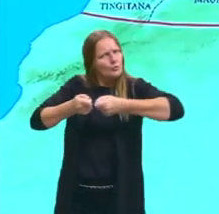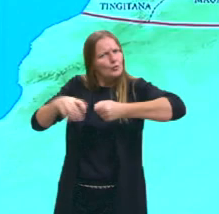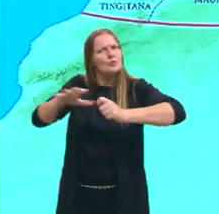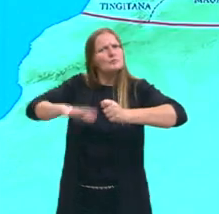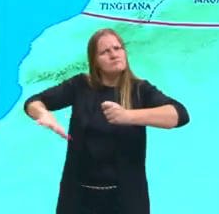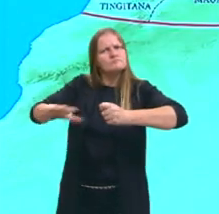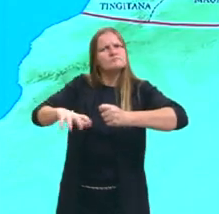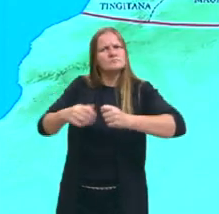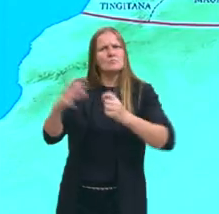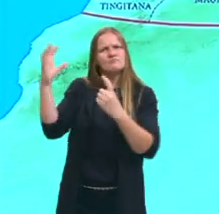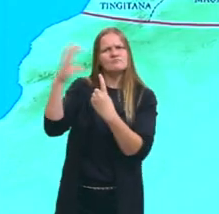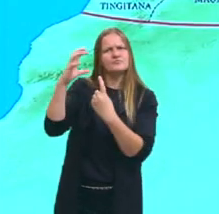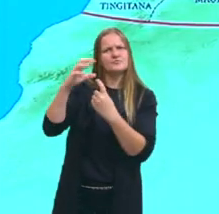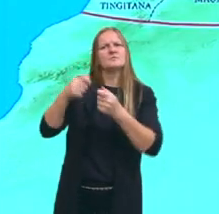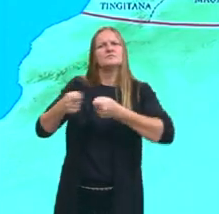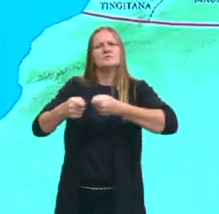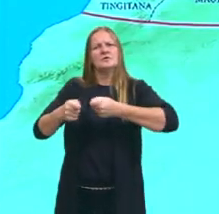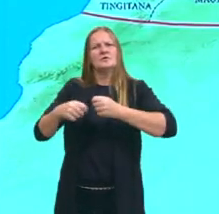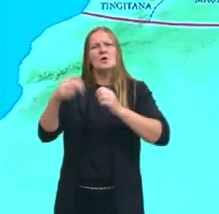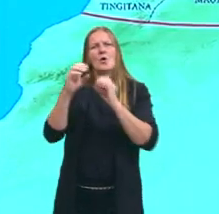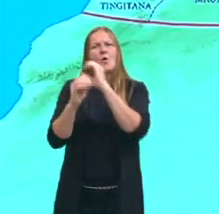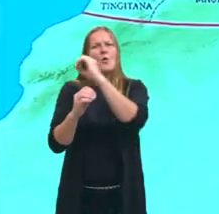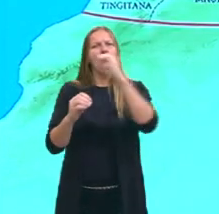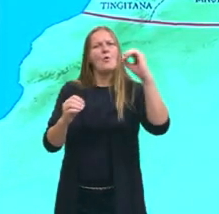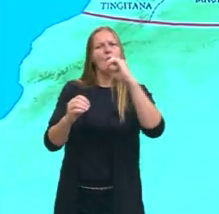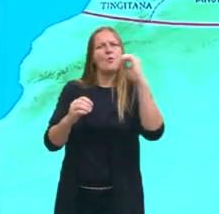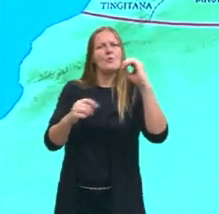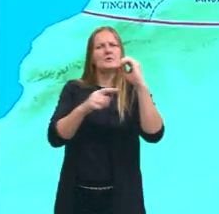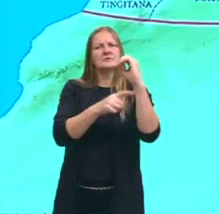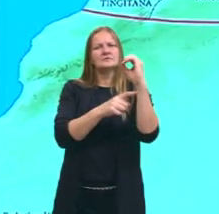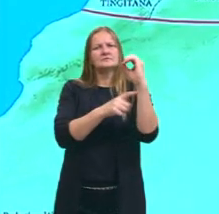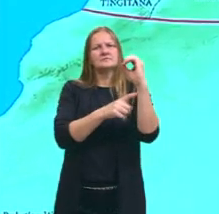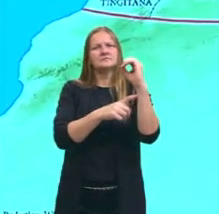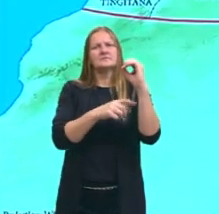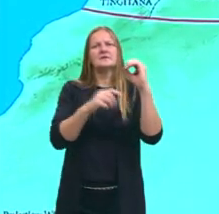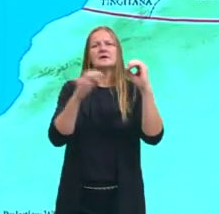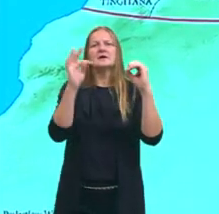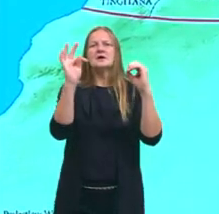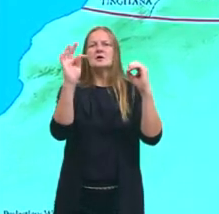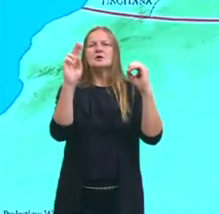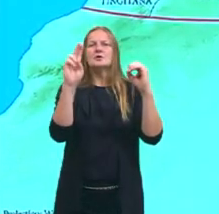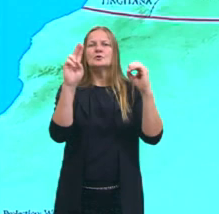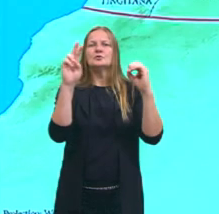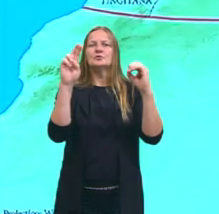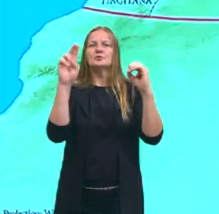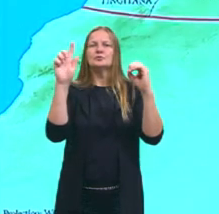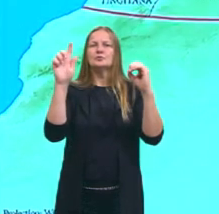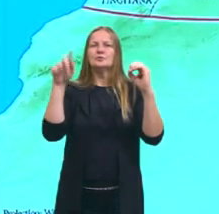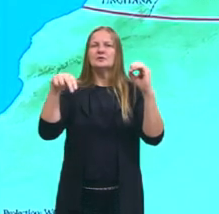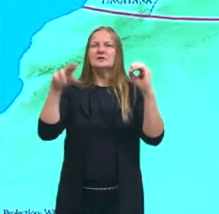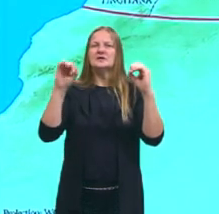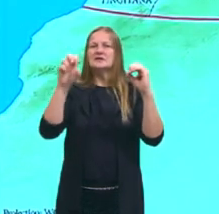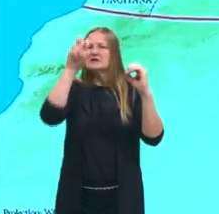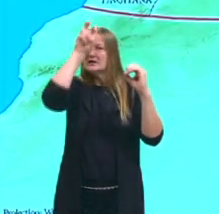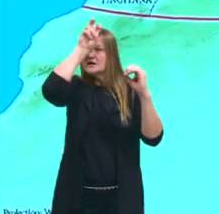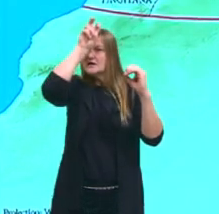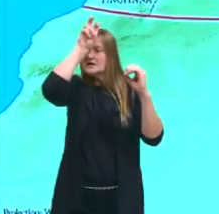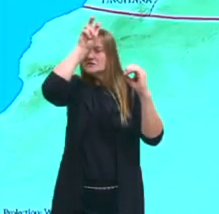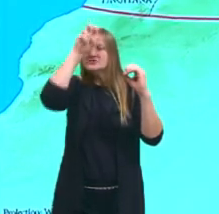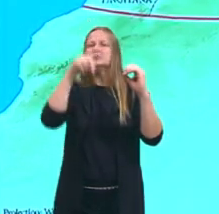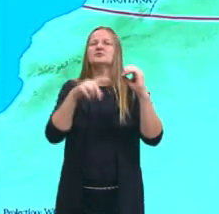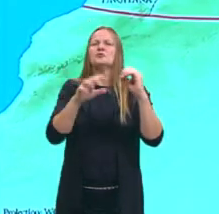dominava o Oriente próximo que a região onde atualmente é a Turquia dominou o Egito